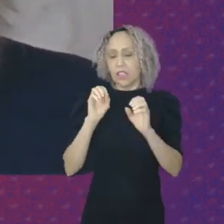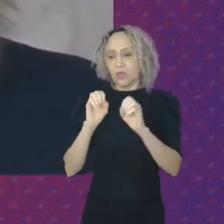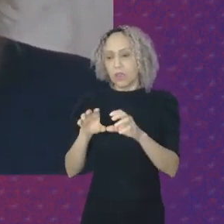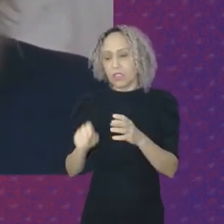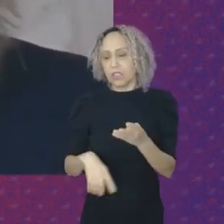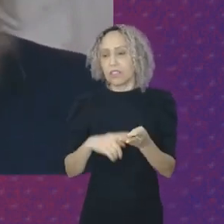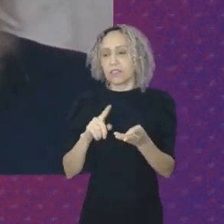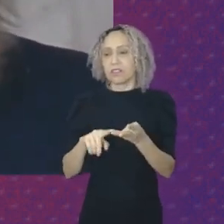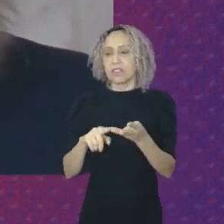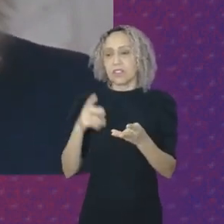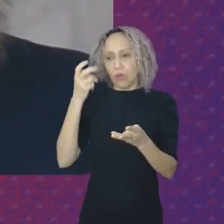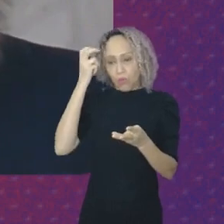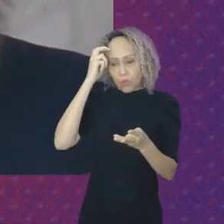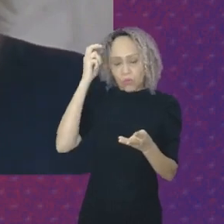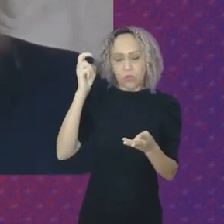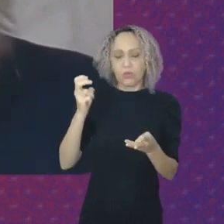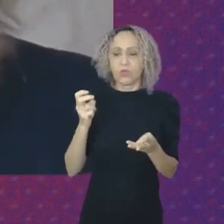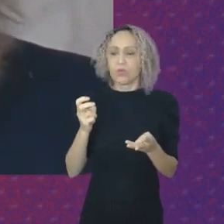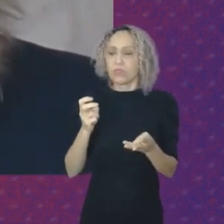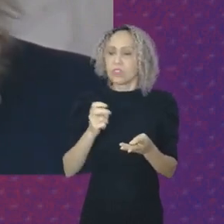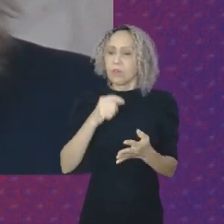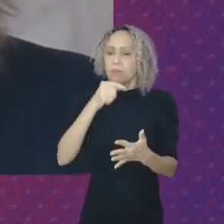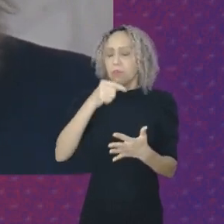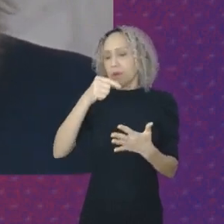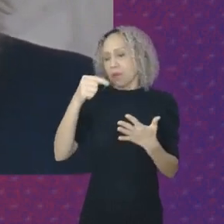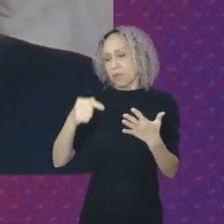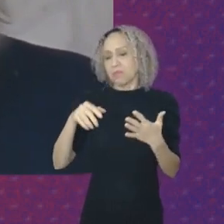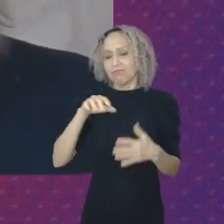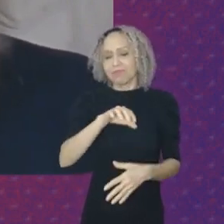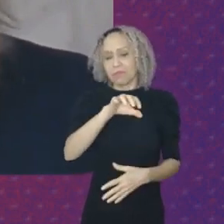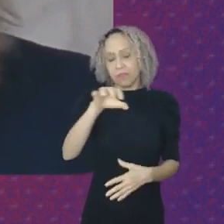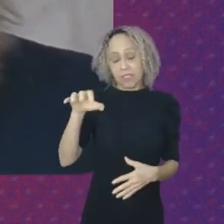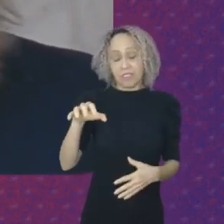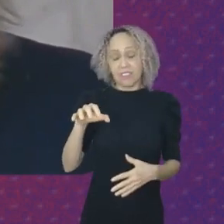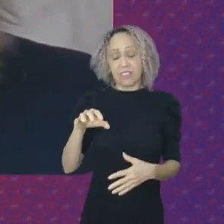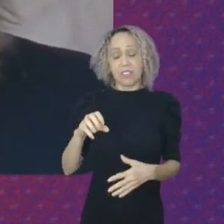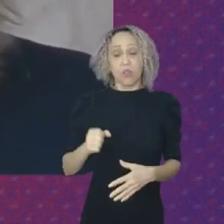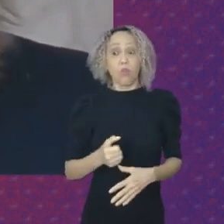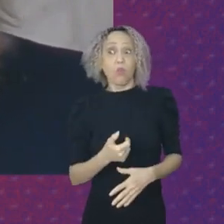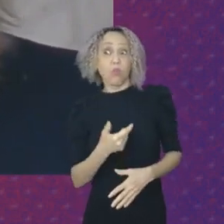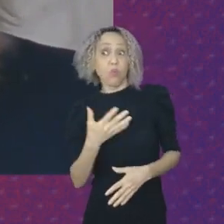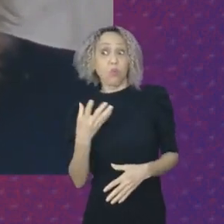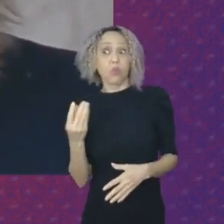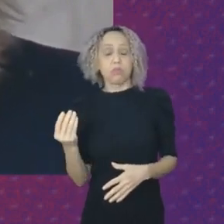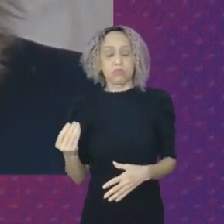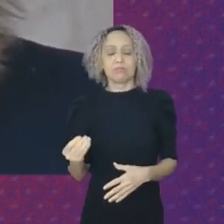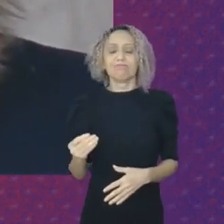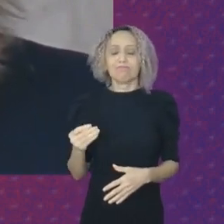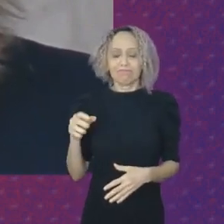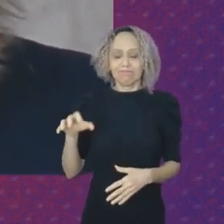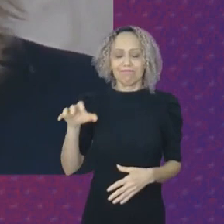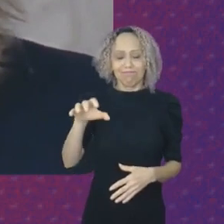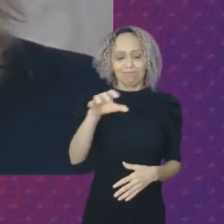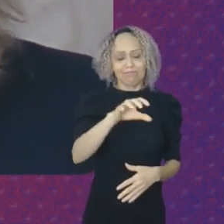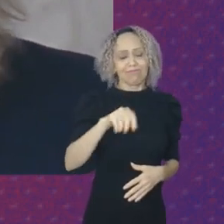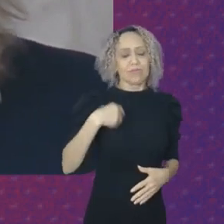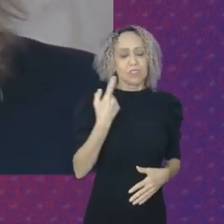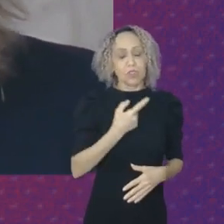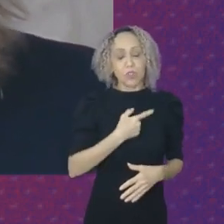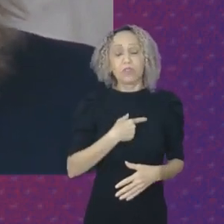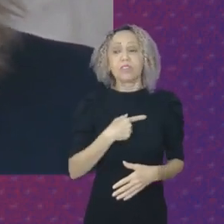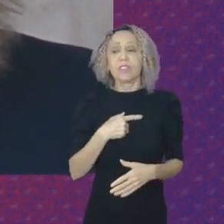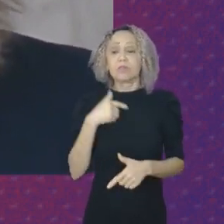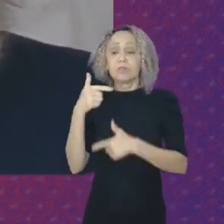educação, na cultura, em diversas áreas, São muitas as áreas que nós